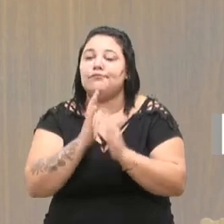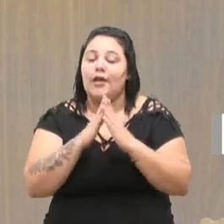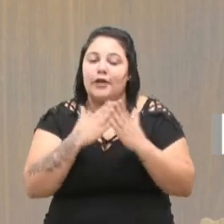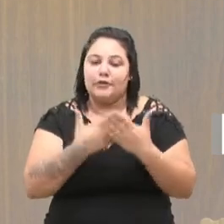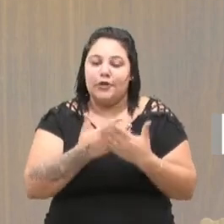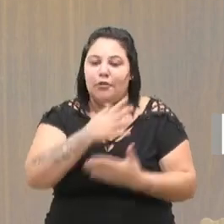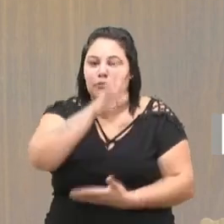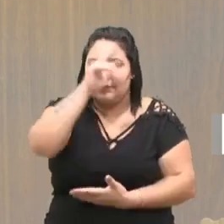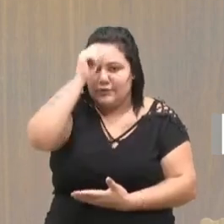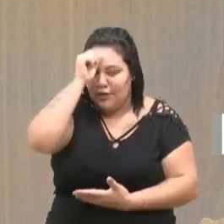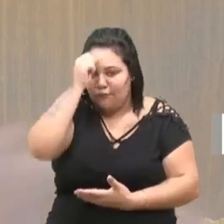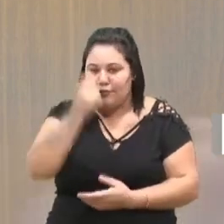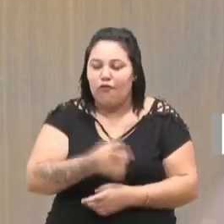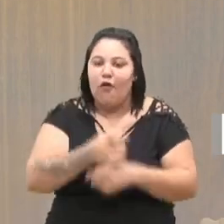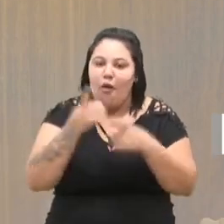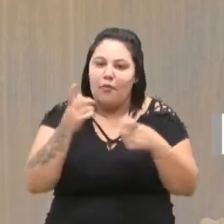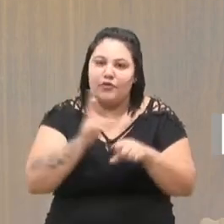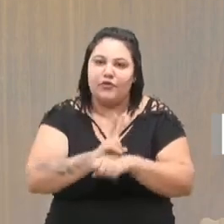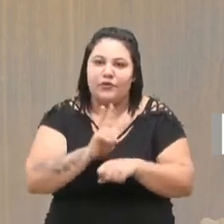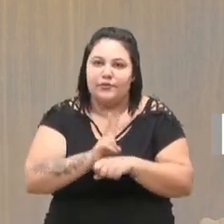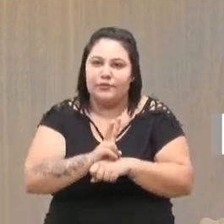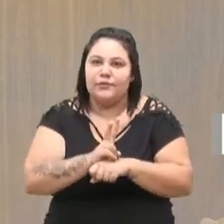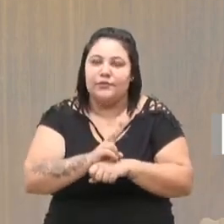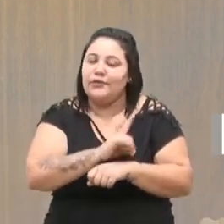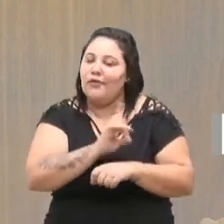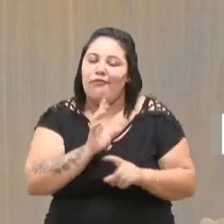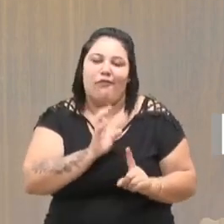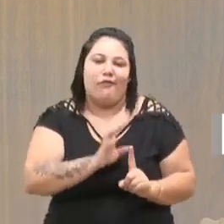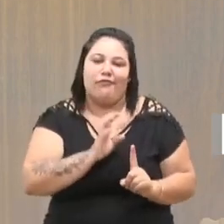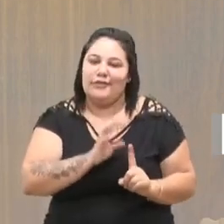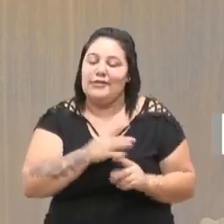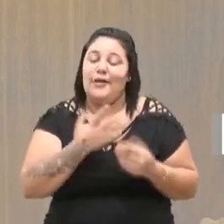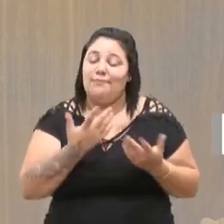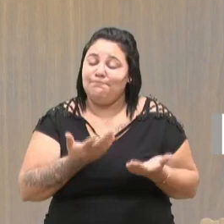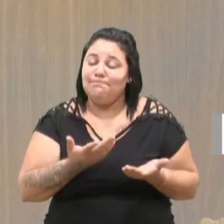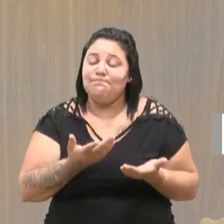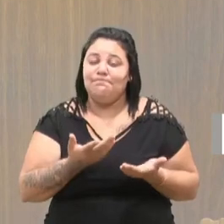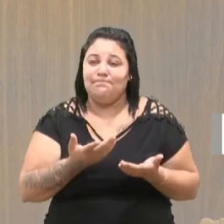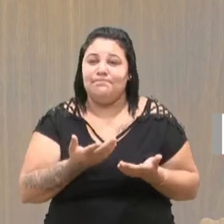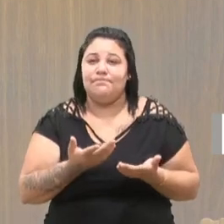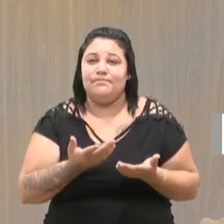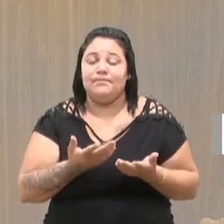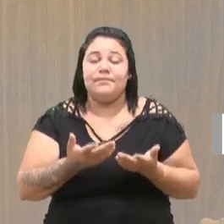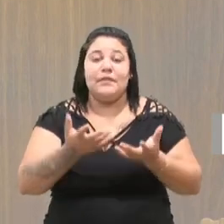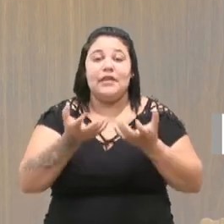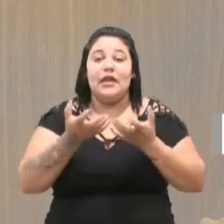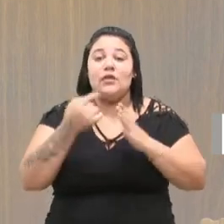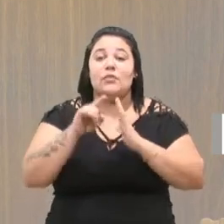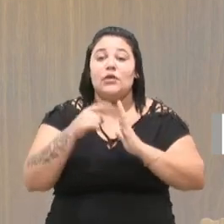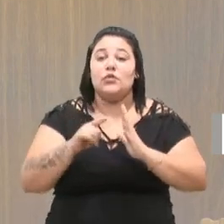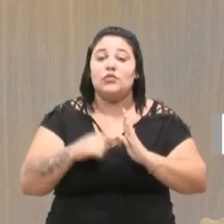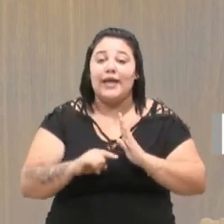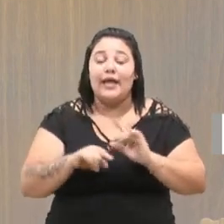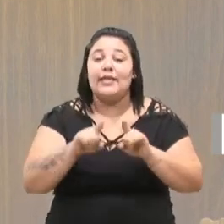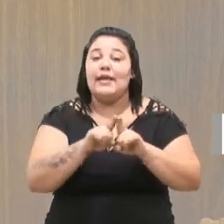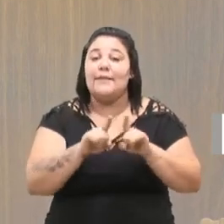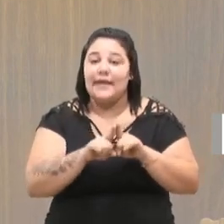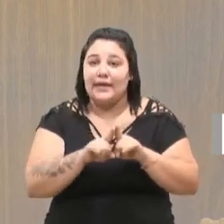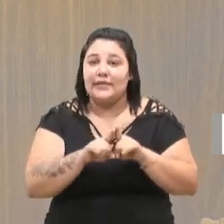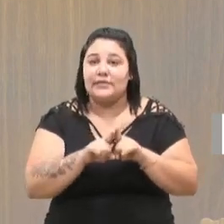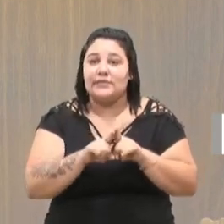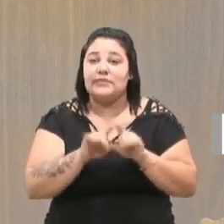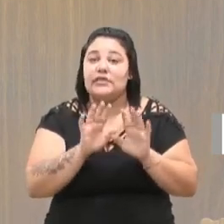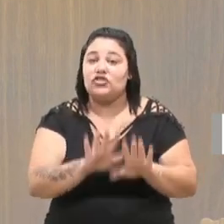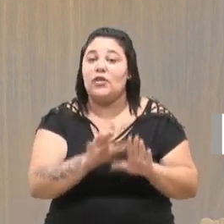esse aumento de vagas pode não fazer tanta diferença assim. Quero deixar o questionamento do que